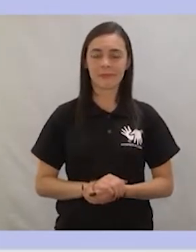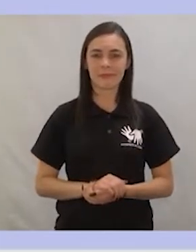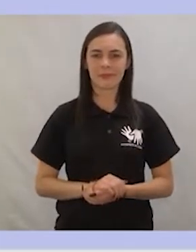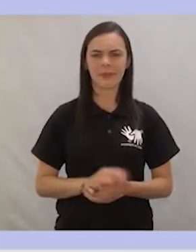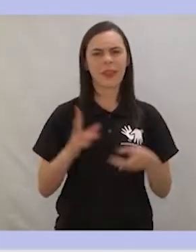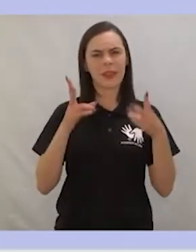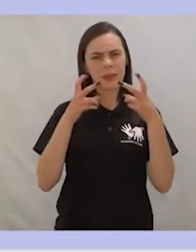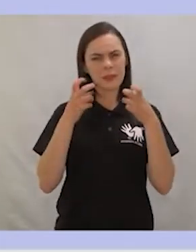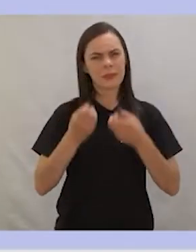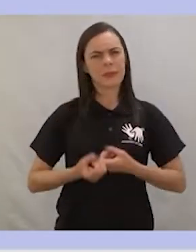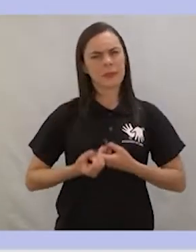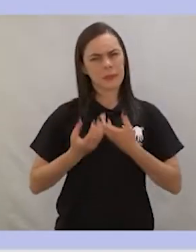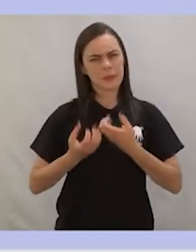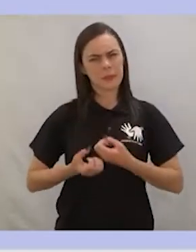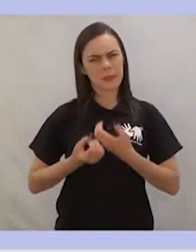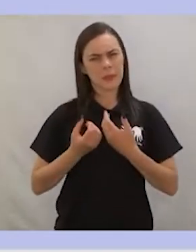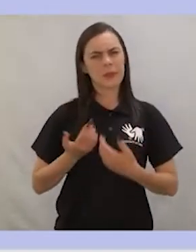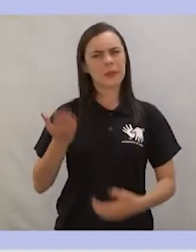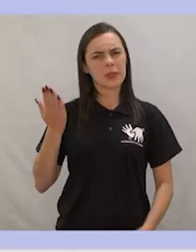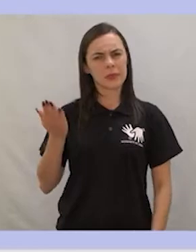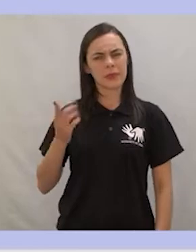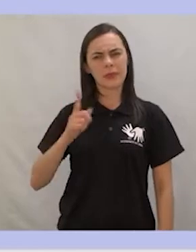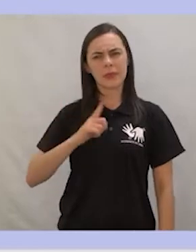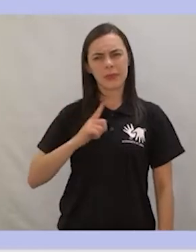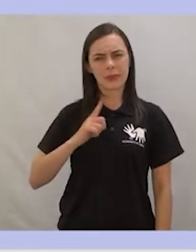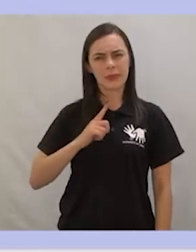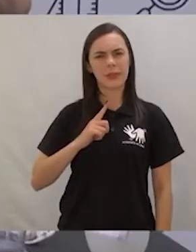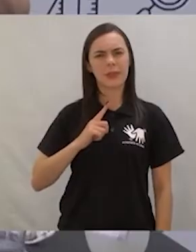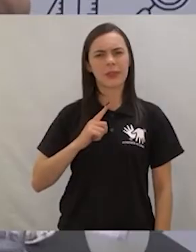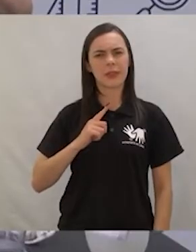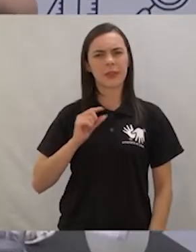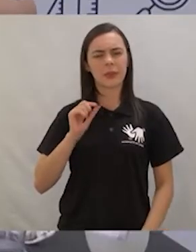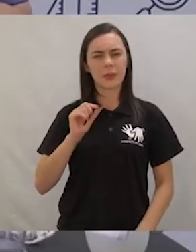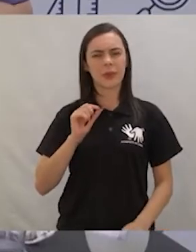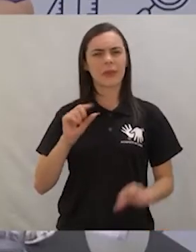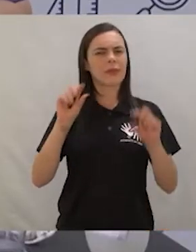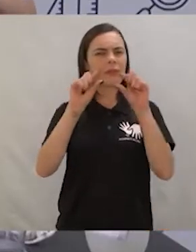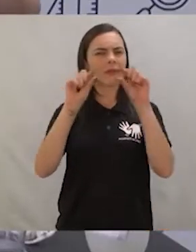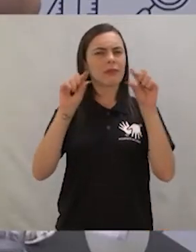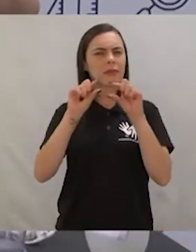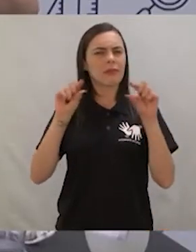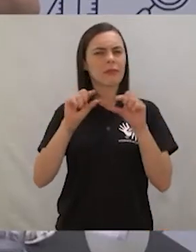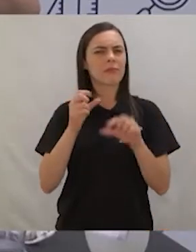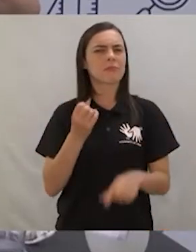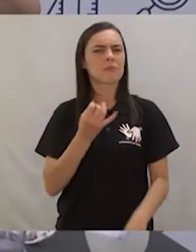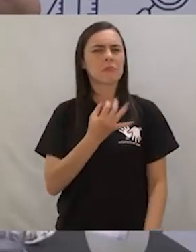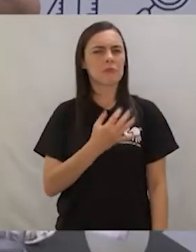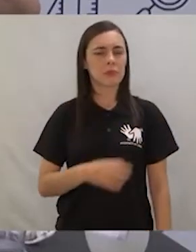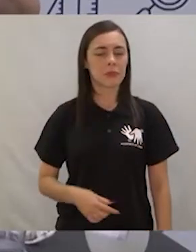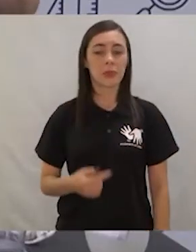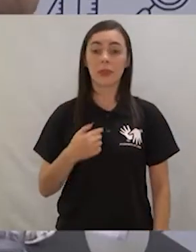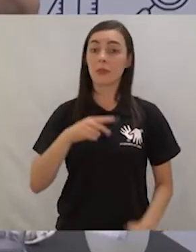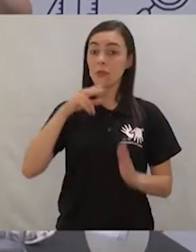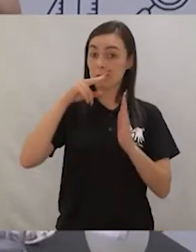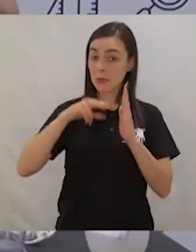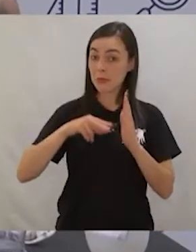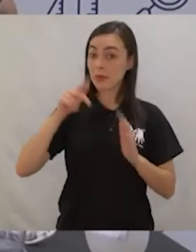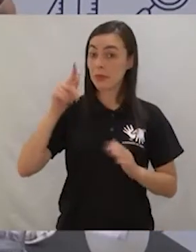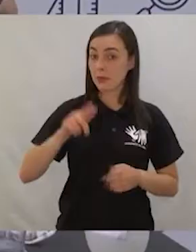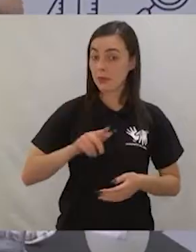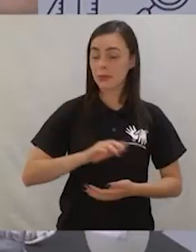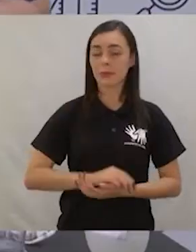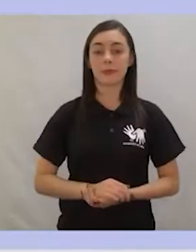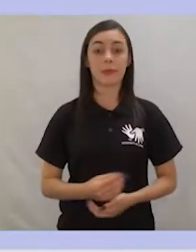Vocês viram aqui que esse poema, esse trechinho do poema, essa estrofe, ela é formada por quantos versos? Ó, vou